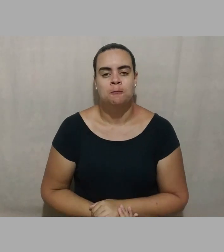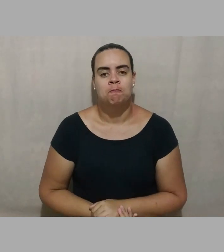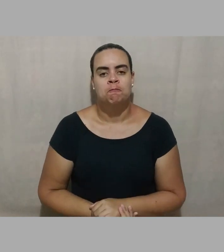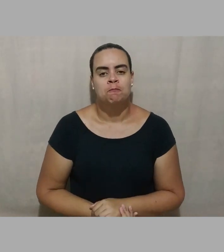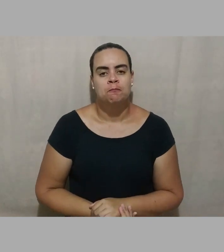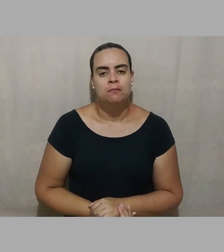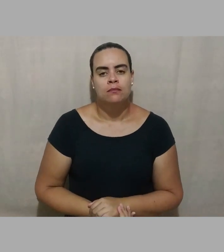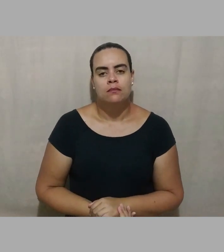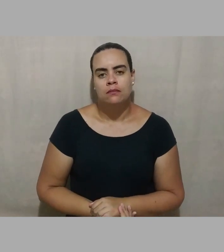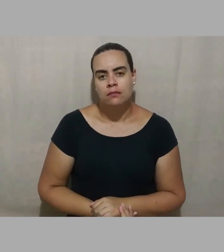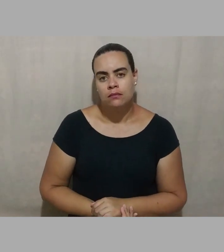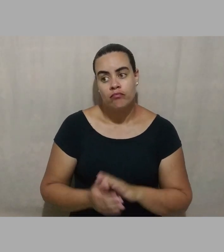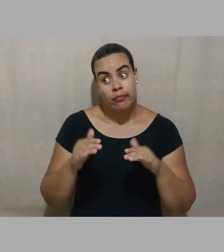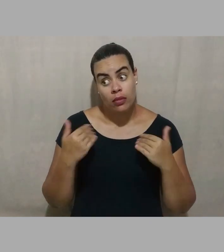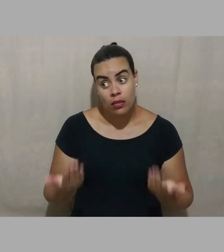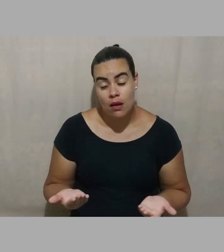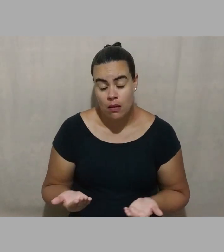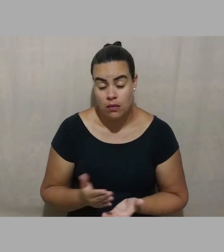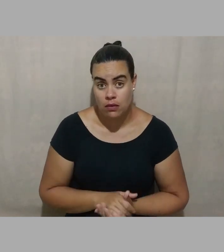especificidade aqui. Bom,